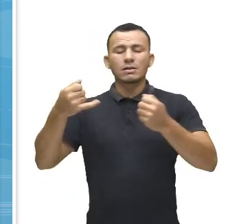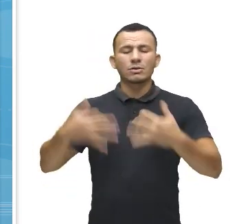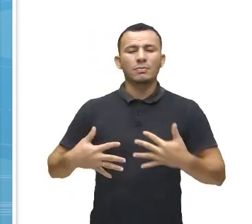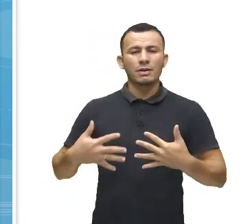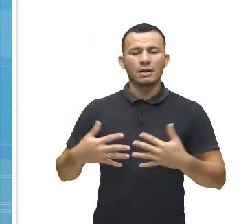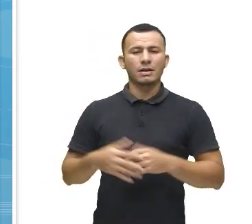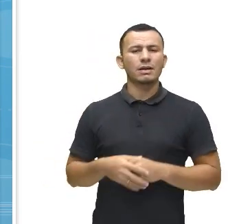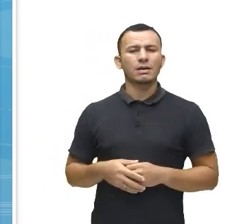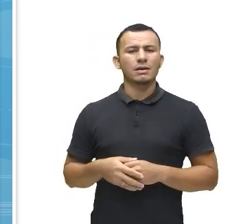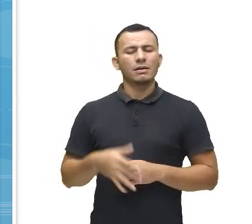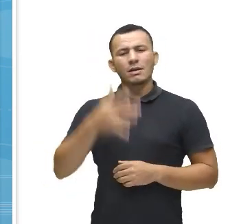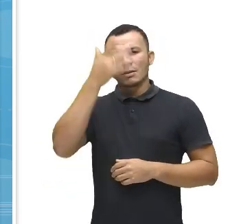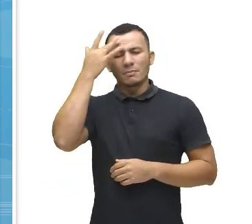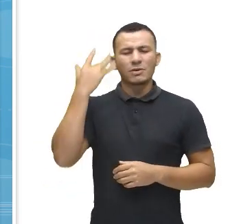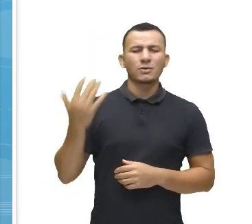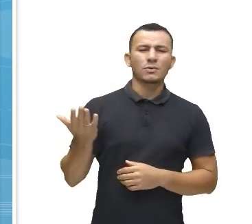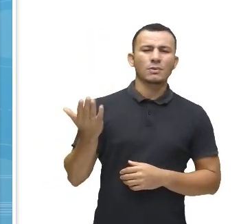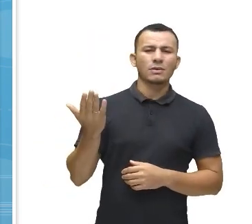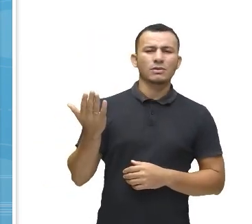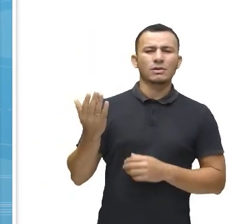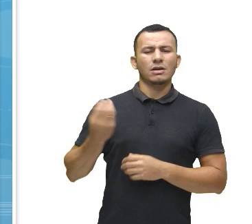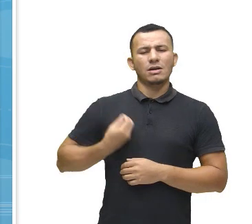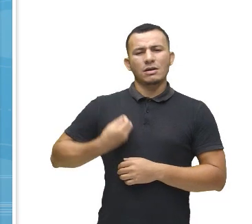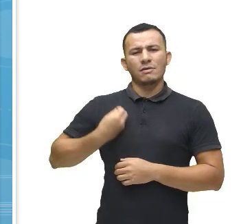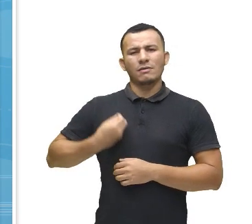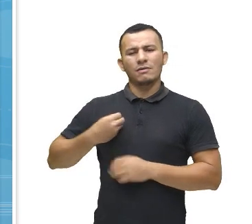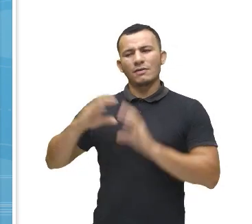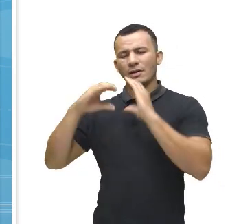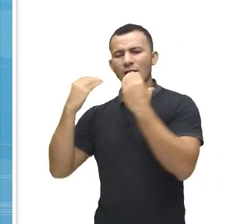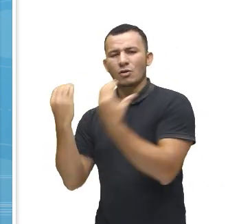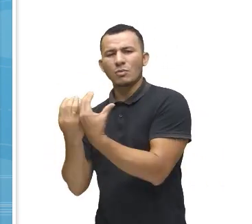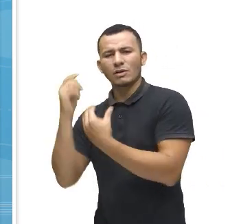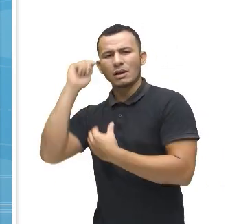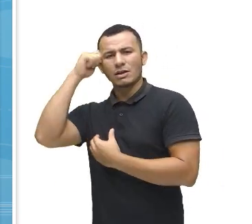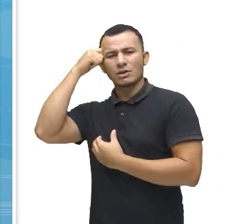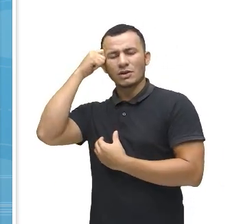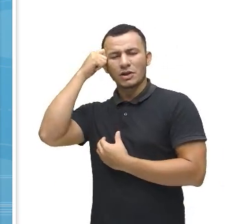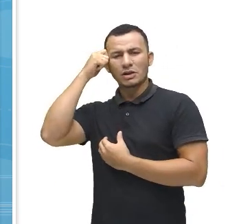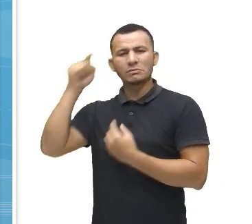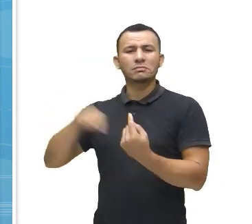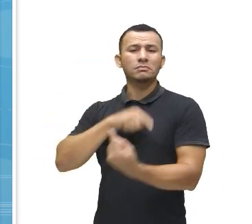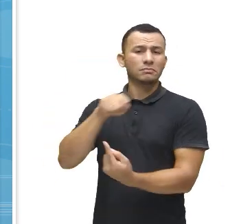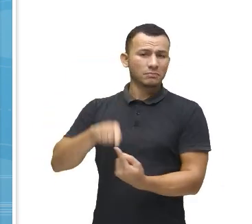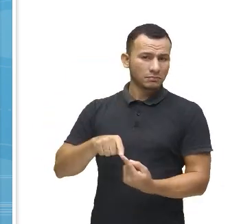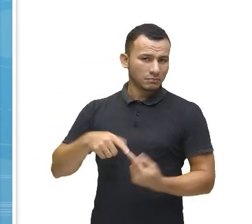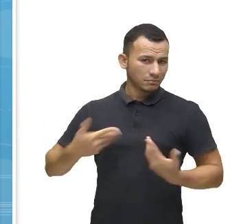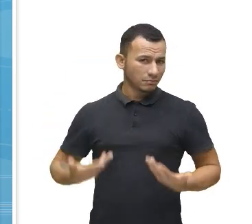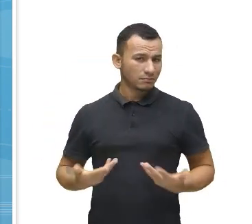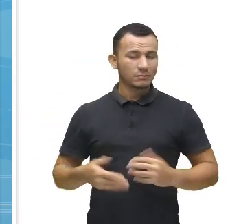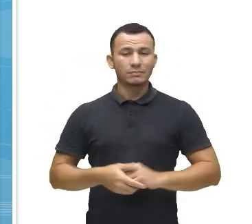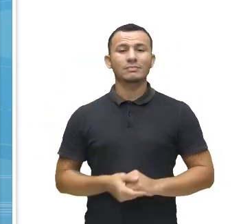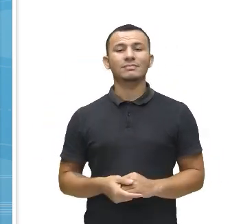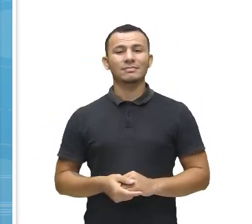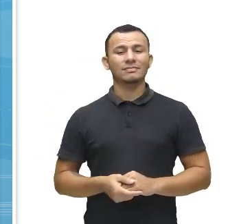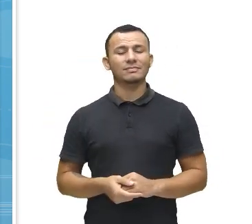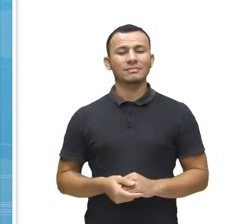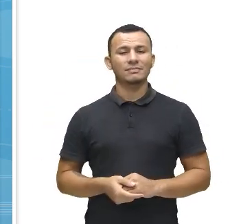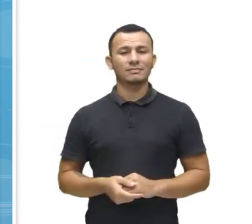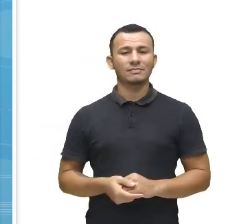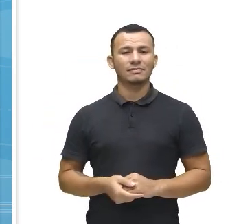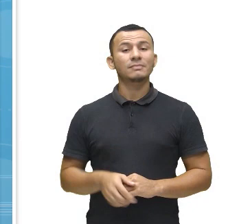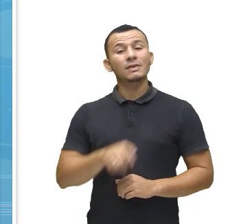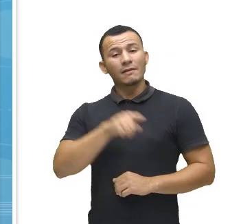pessoas que habitam as comunidades quilombolas buscam atualmente. Ok, gente? Vocês